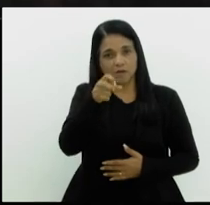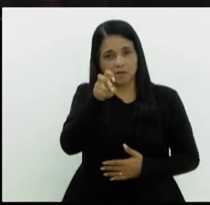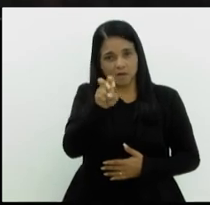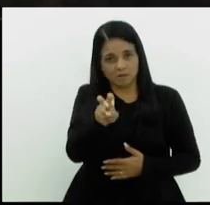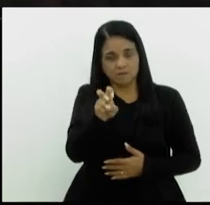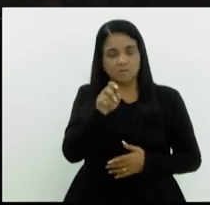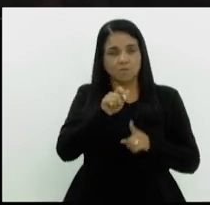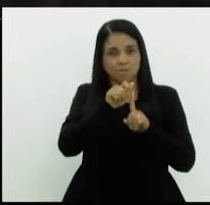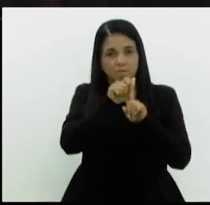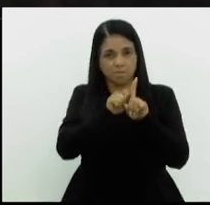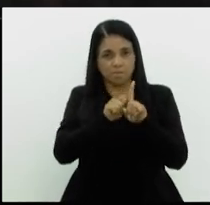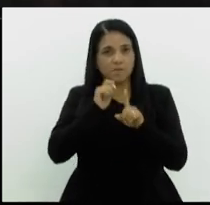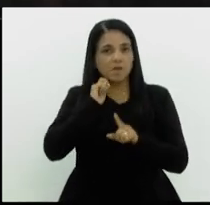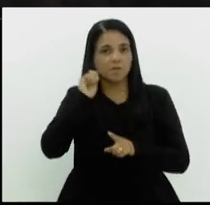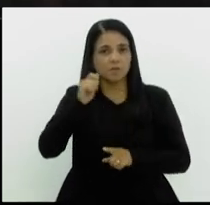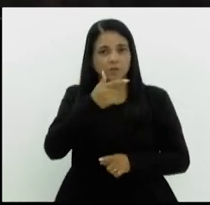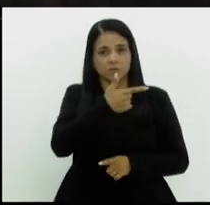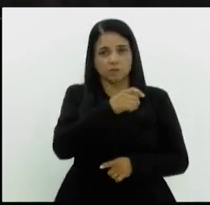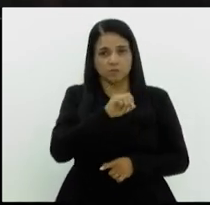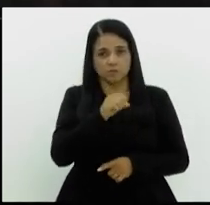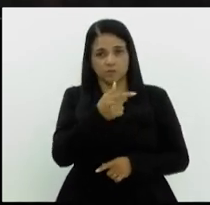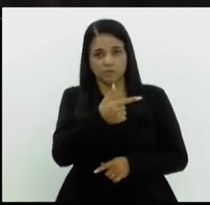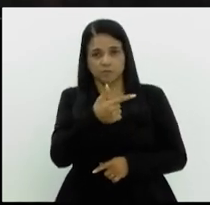15 de abril de 2024,